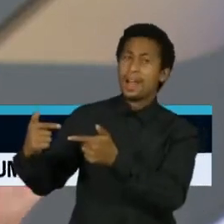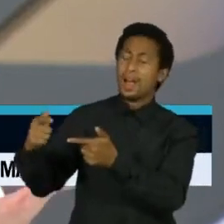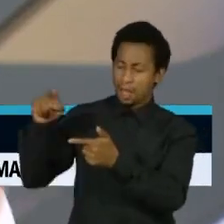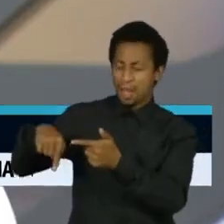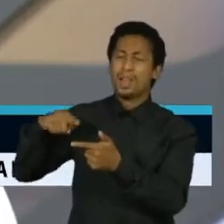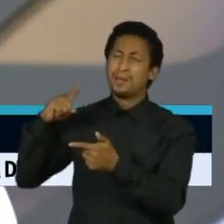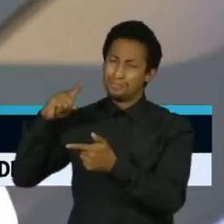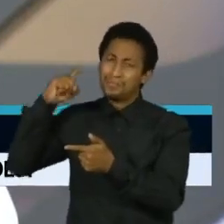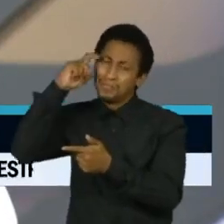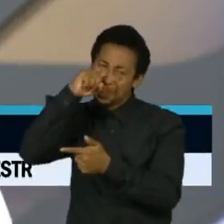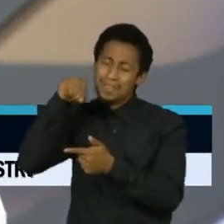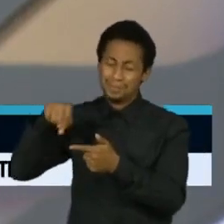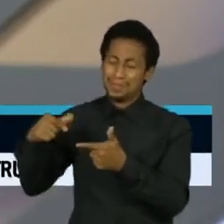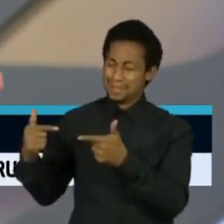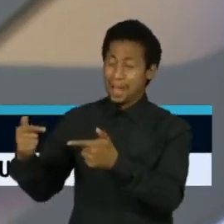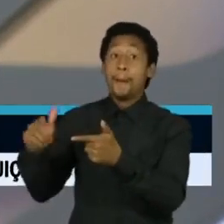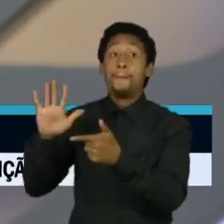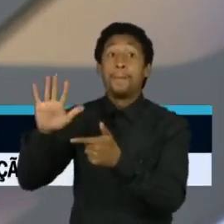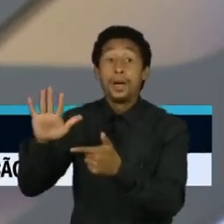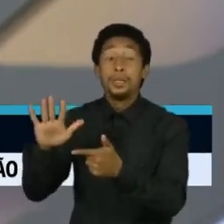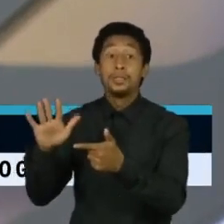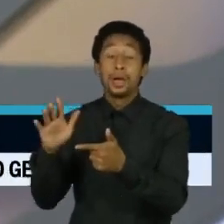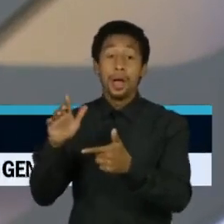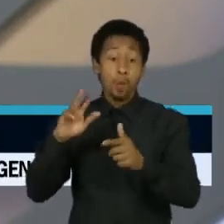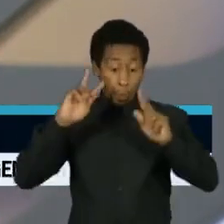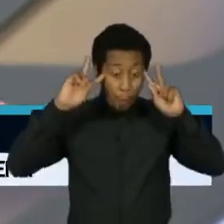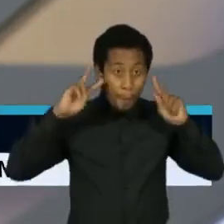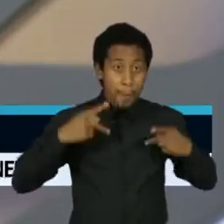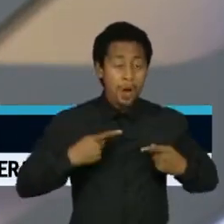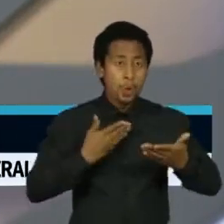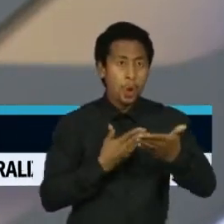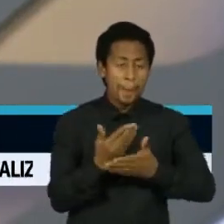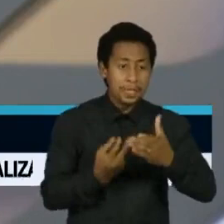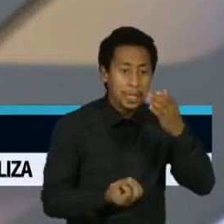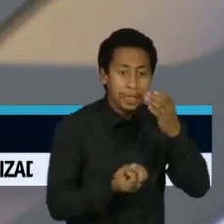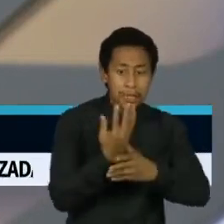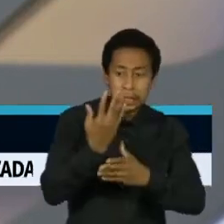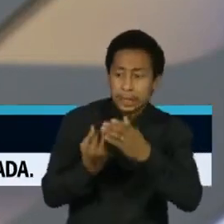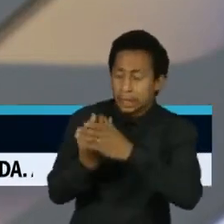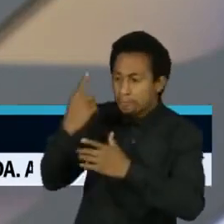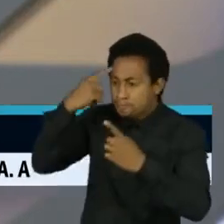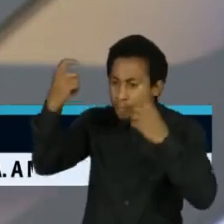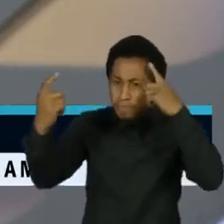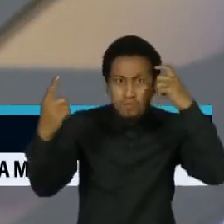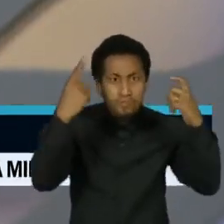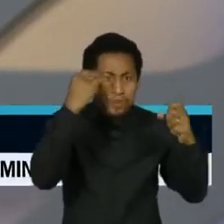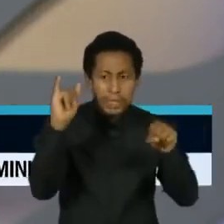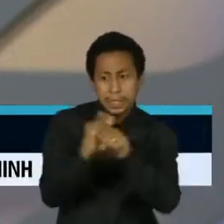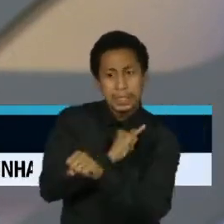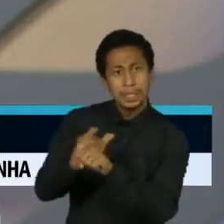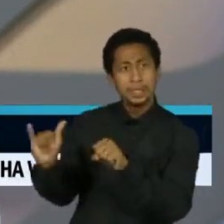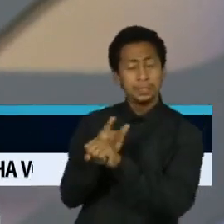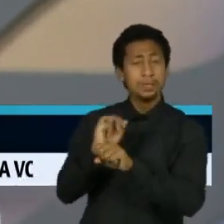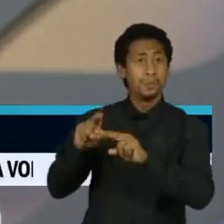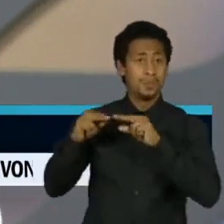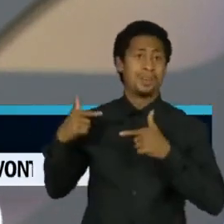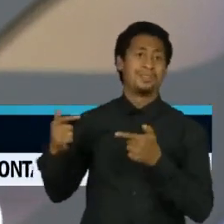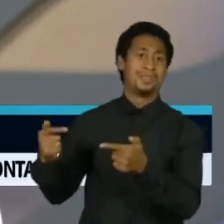suporte, o entendimento de tratamento de feridas, tudo isso é campo de batalha. Agora, quando você